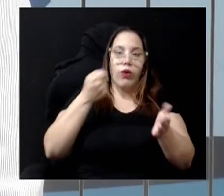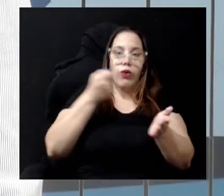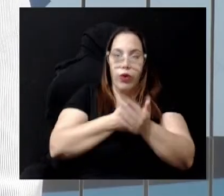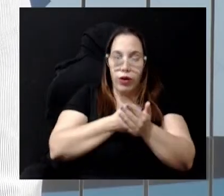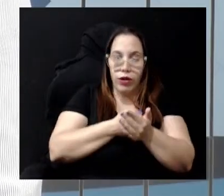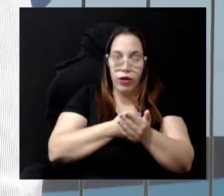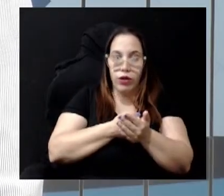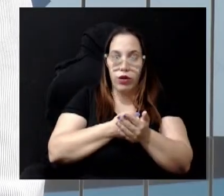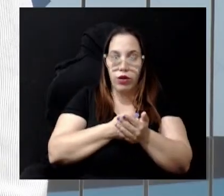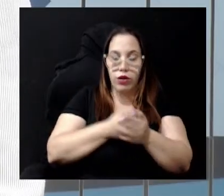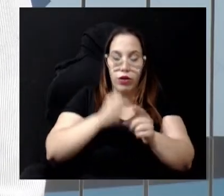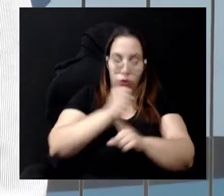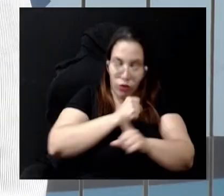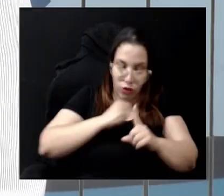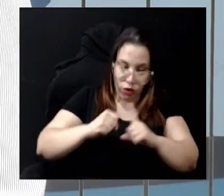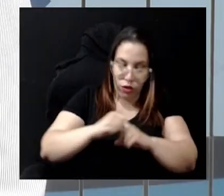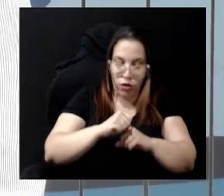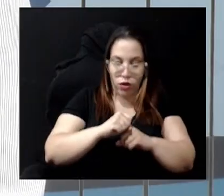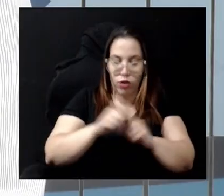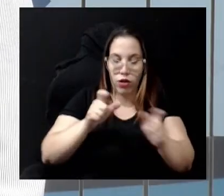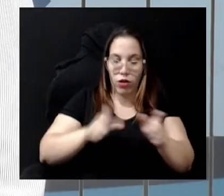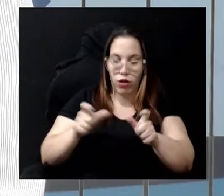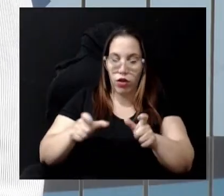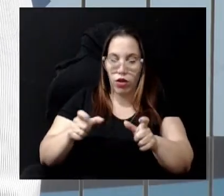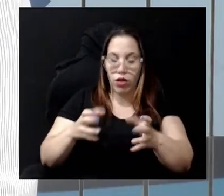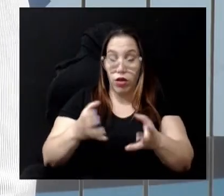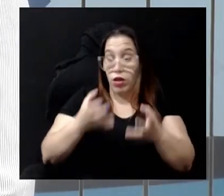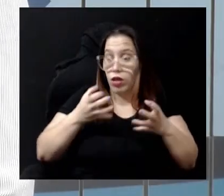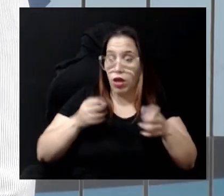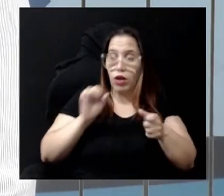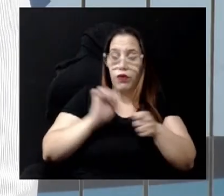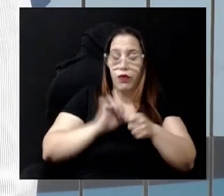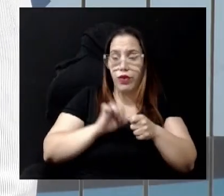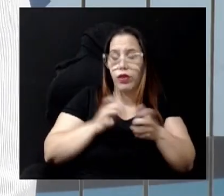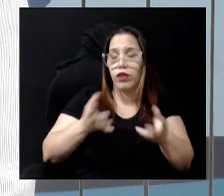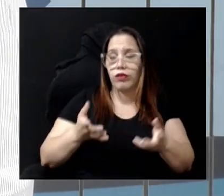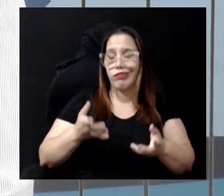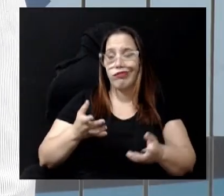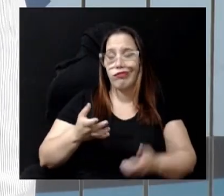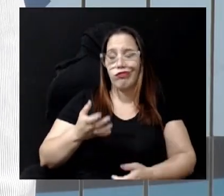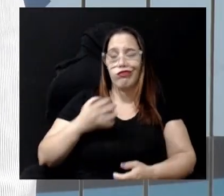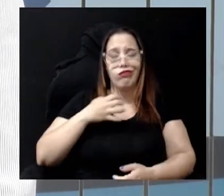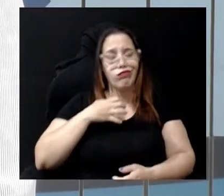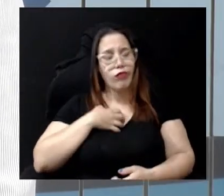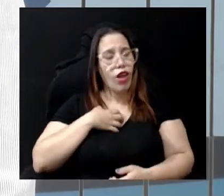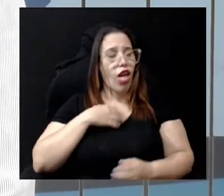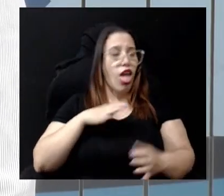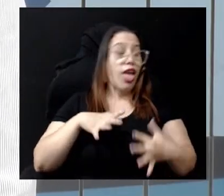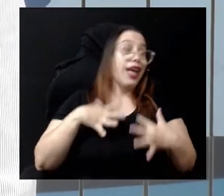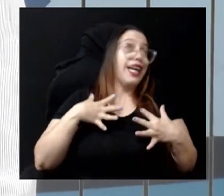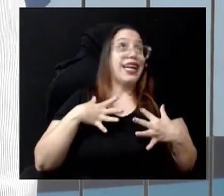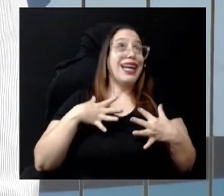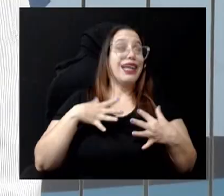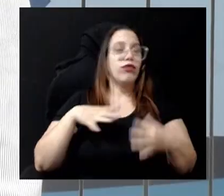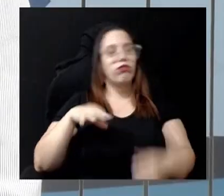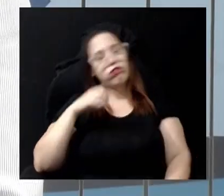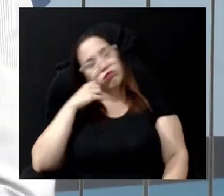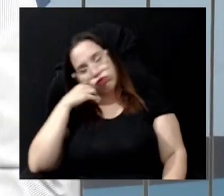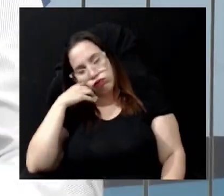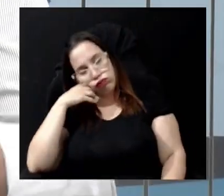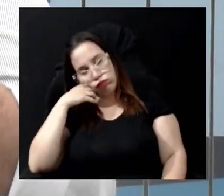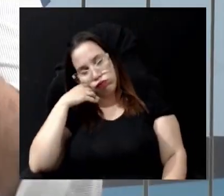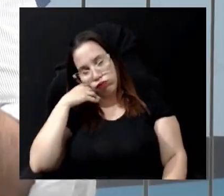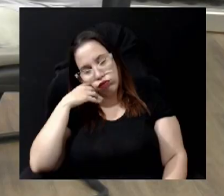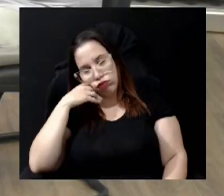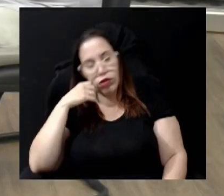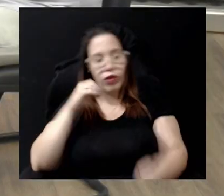sociais. As pessoas às vezes querem fazer as coisas, mas não se sentem tão animadas ou muitas vezes inseguras, porque a escuridão da noite muitas